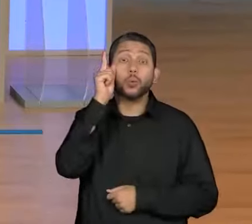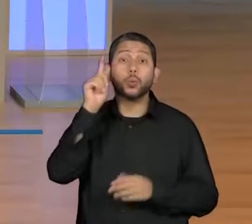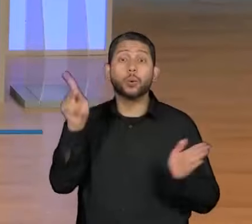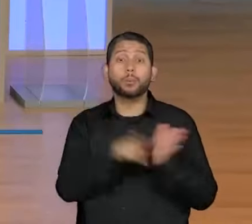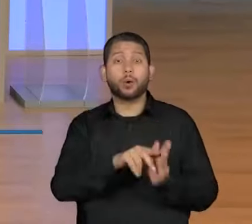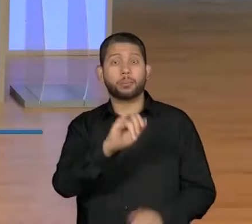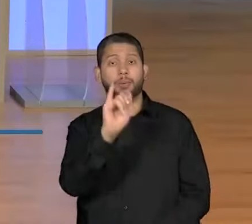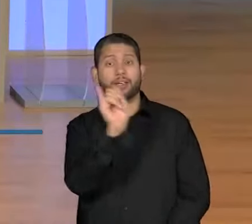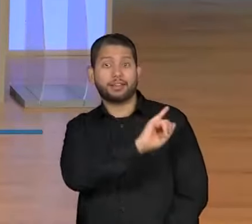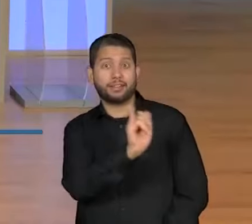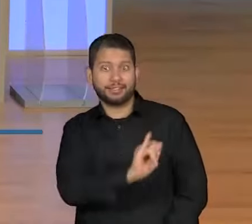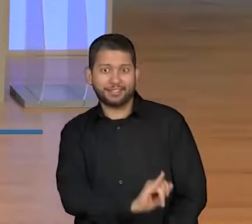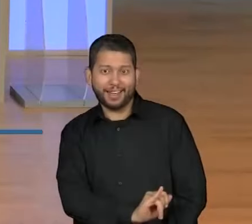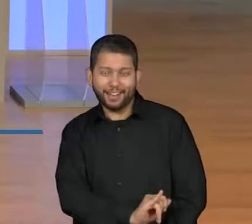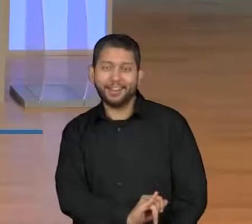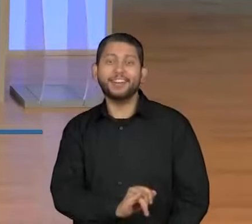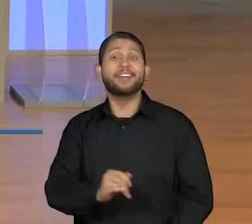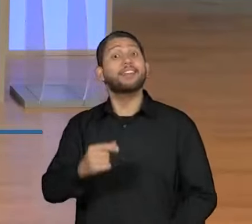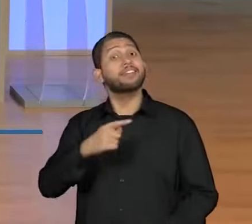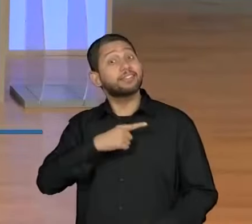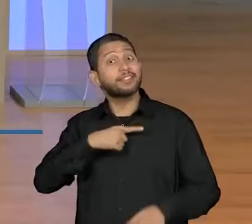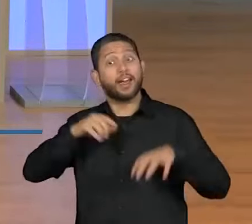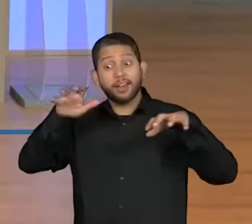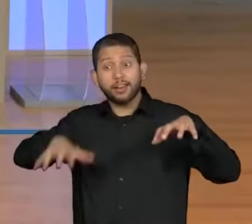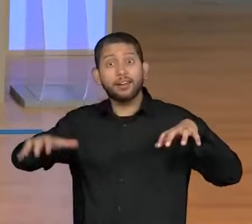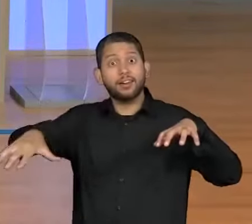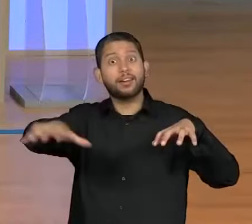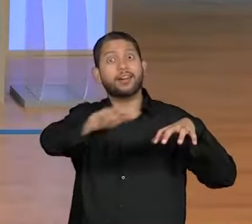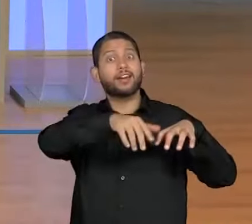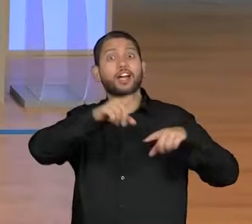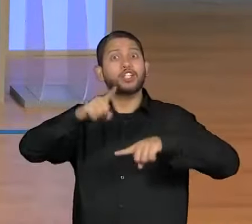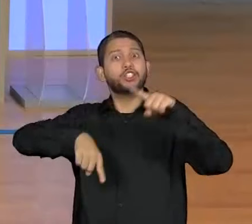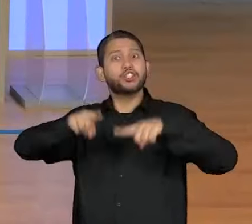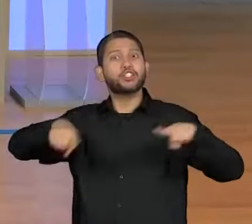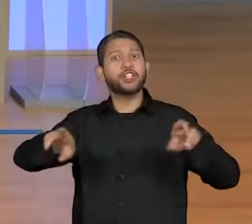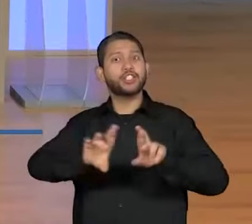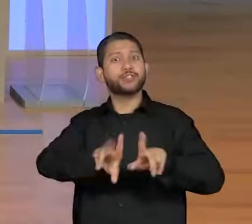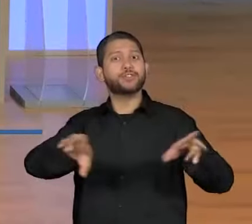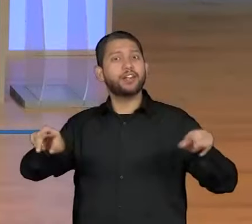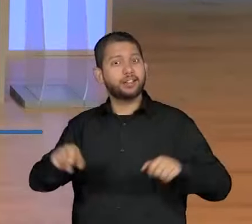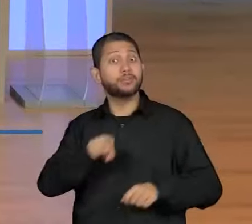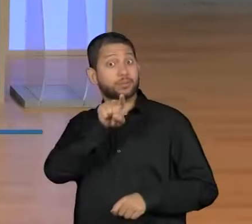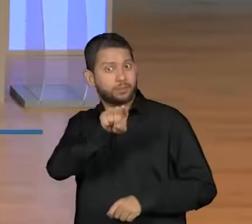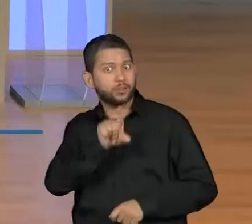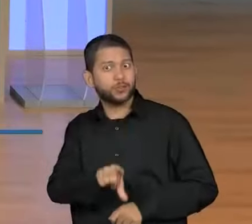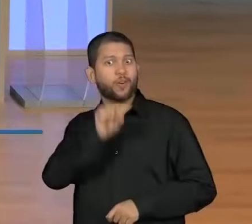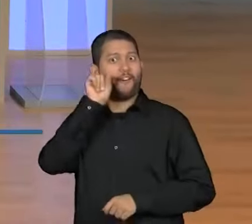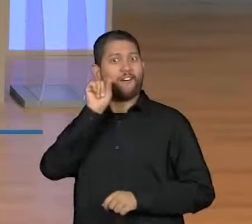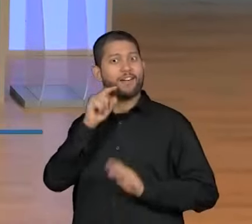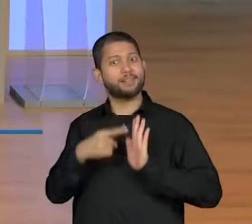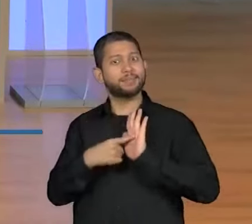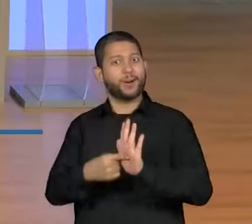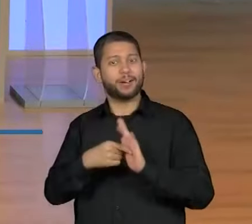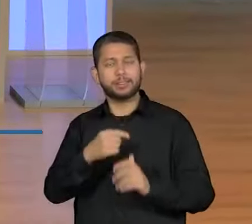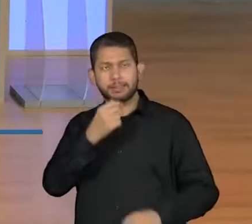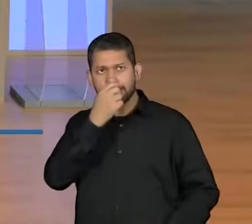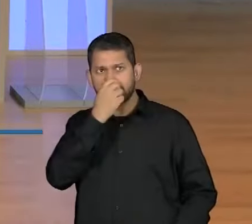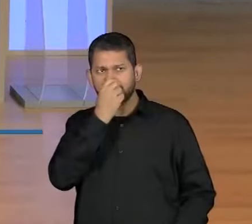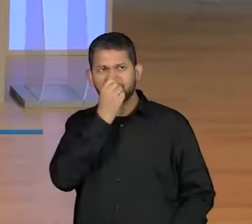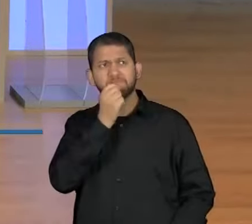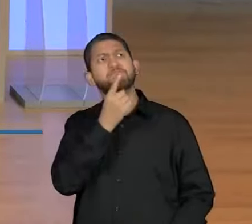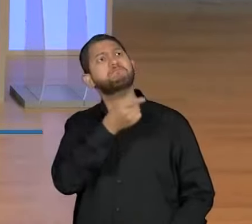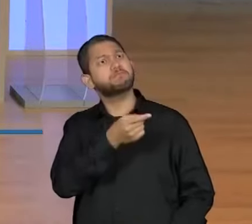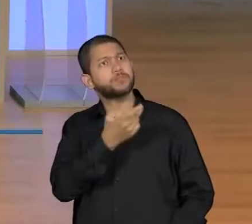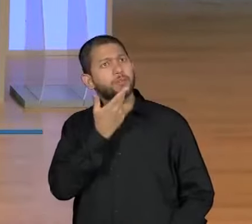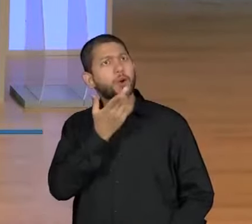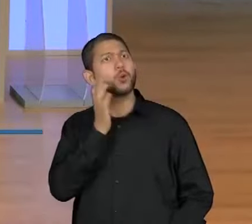vai depender muito mais do bairro onde você morar para você também falar sobre esses pontos. Isso mesmo, por aí você já tocou aí nos